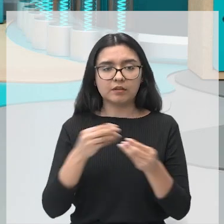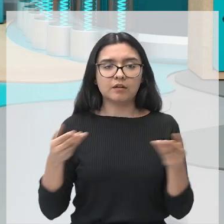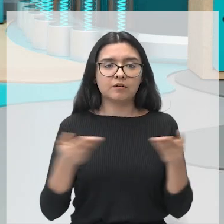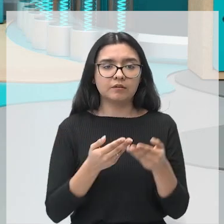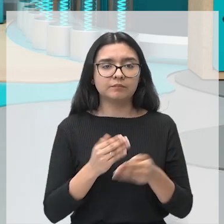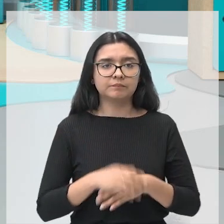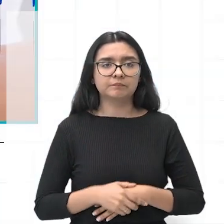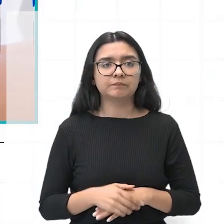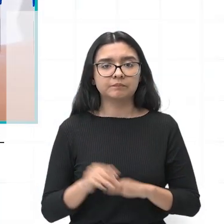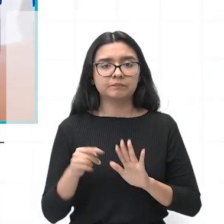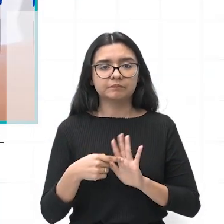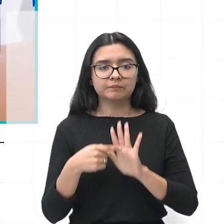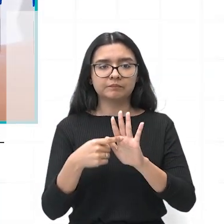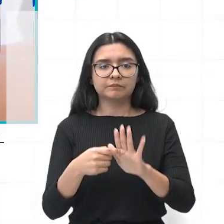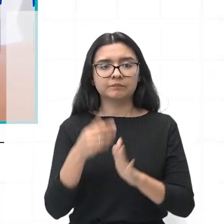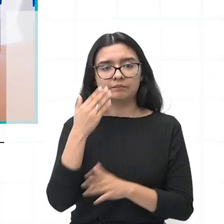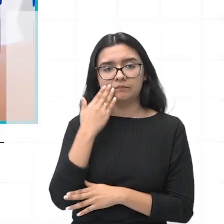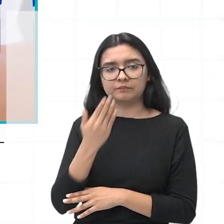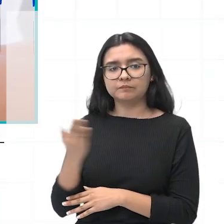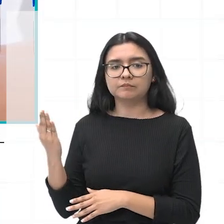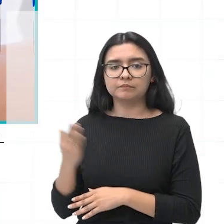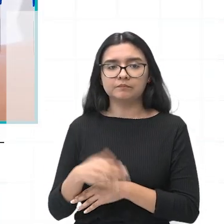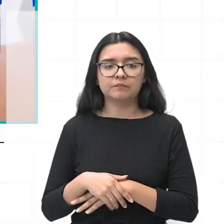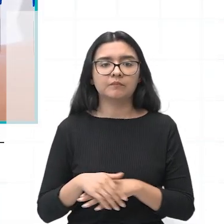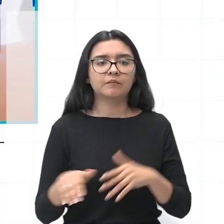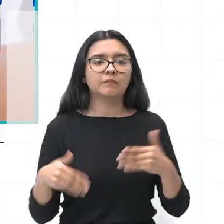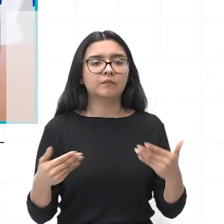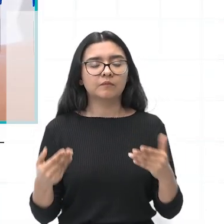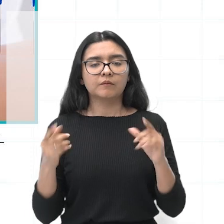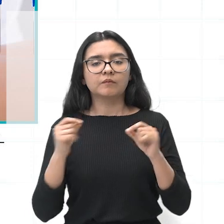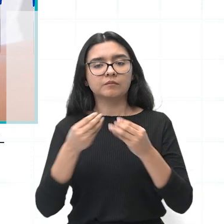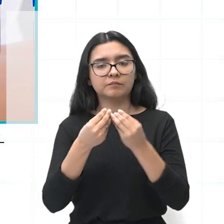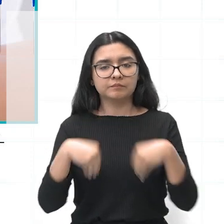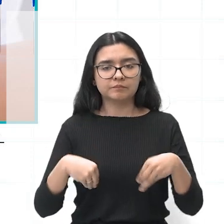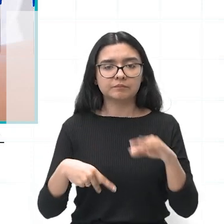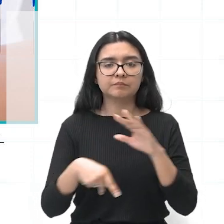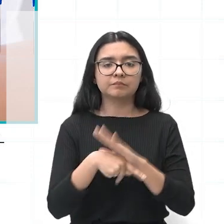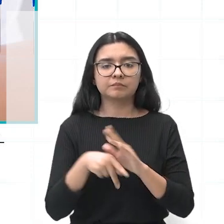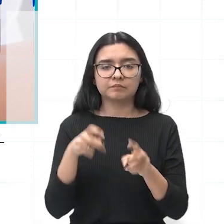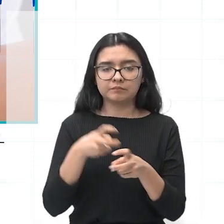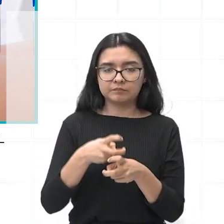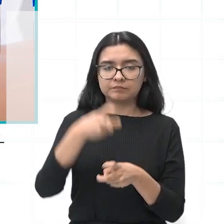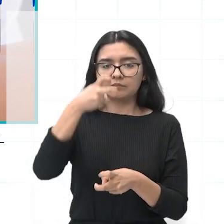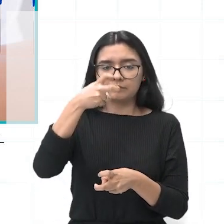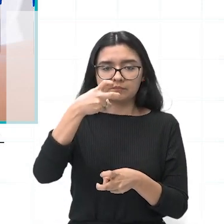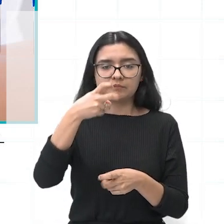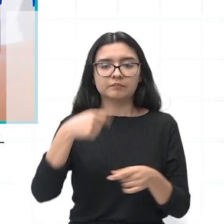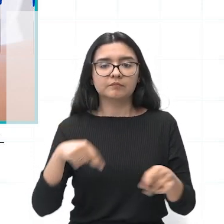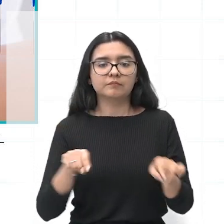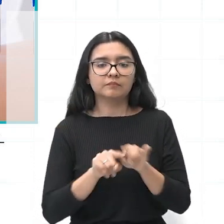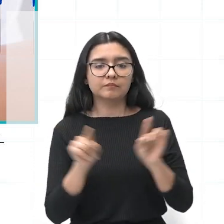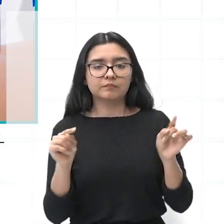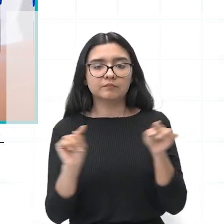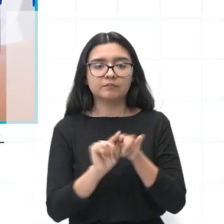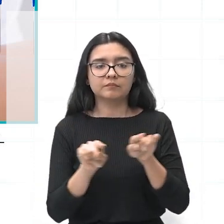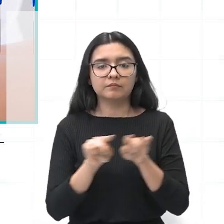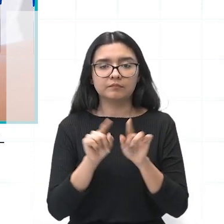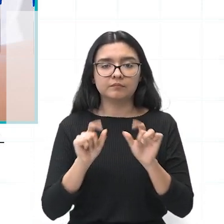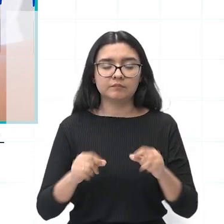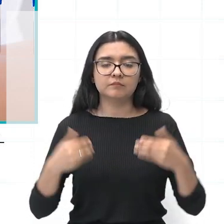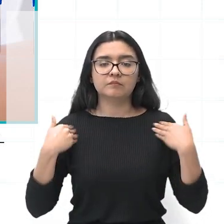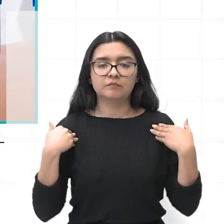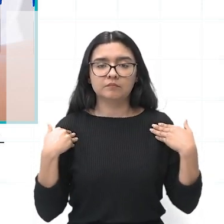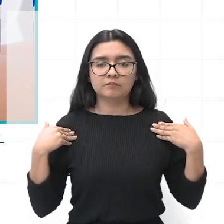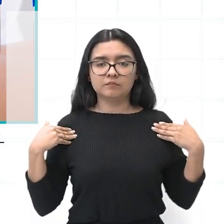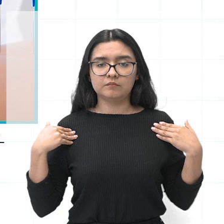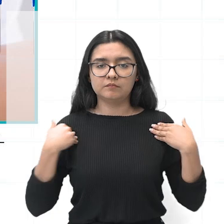olha só, quais são os impactos desses desvios, né? Não só da coluna, mas dos desvios